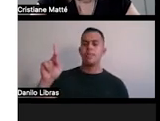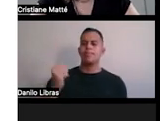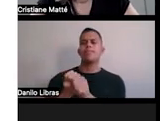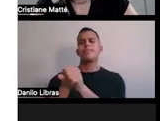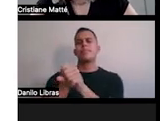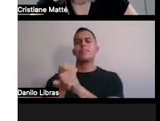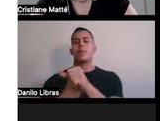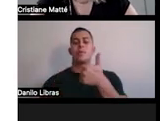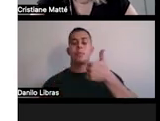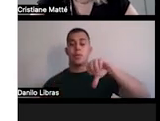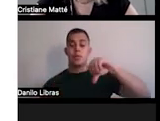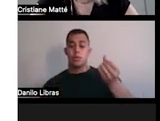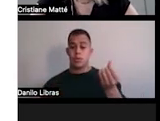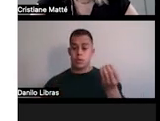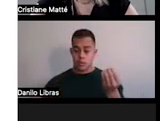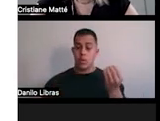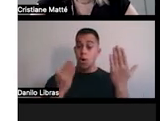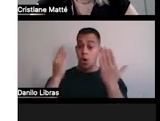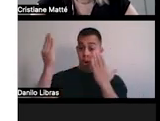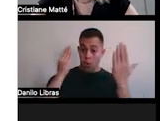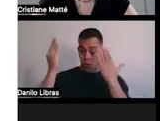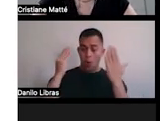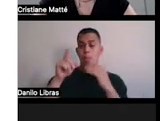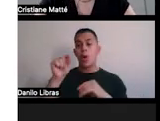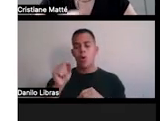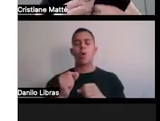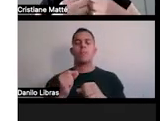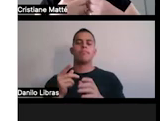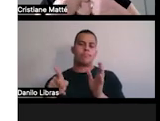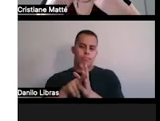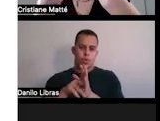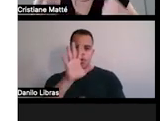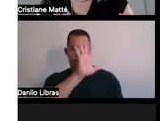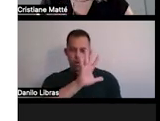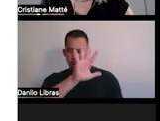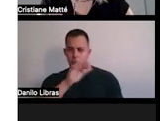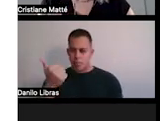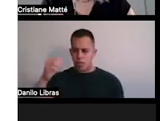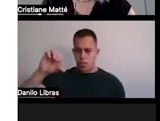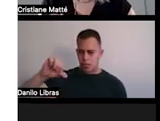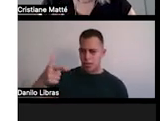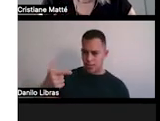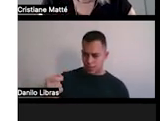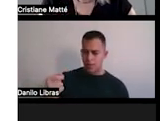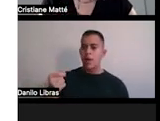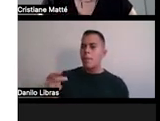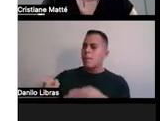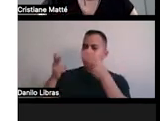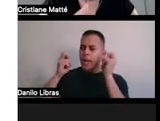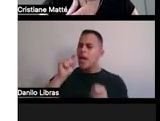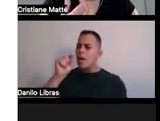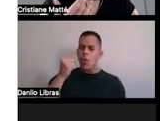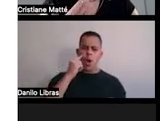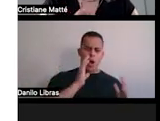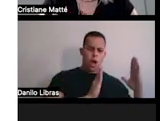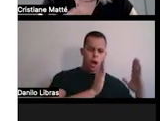60, comparando com mapas, então, da década de 20, ele viu que existia uma mortalidade muito alta por doenças cardíacas